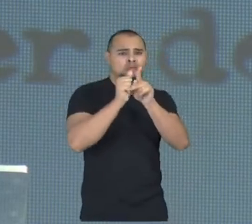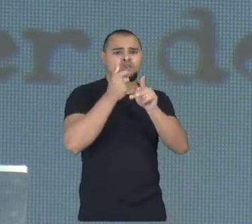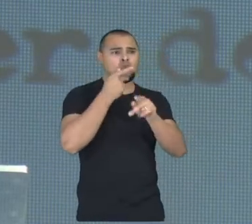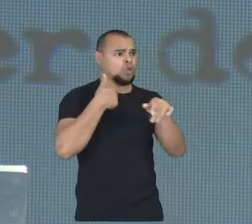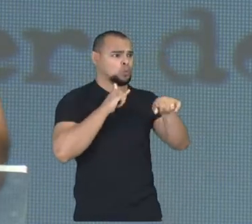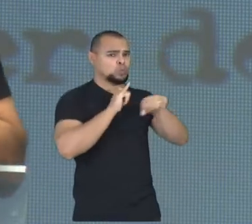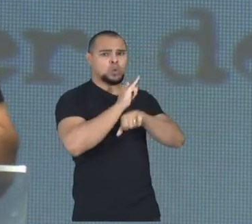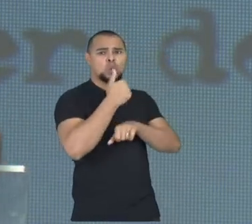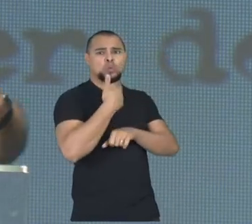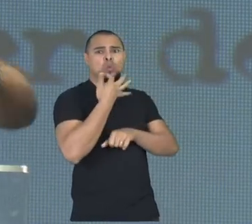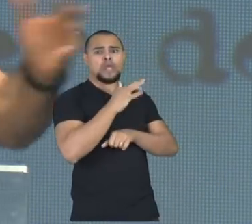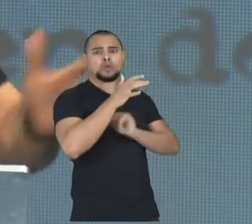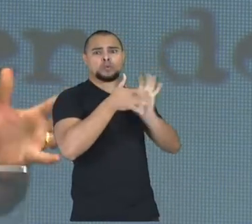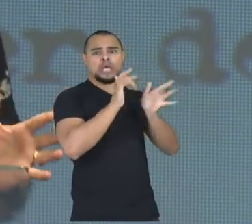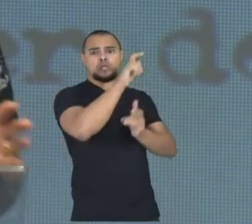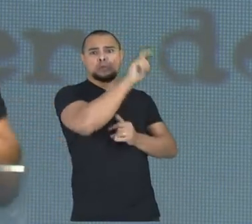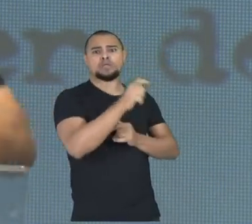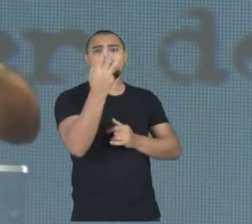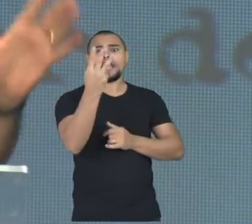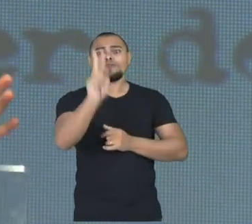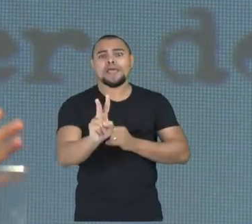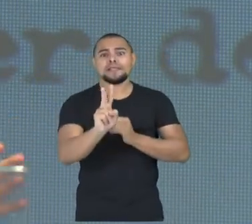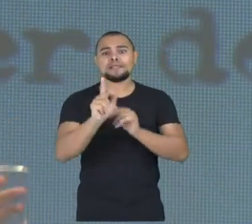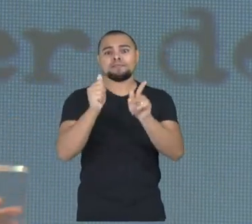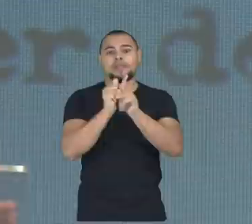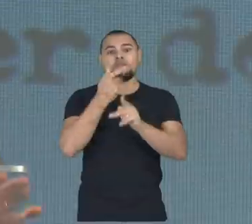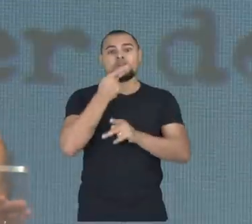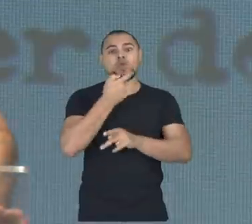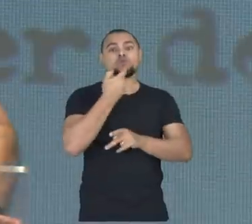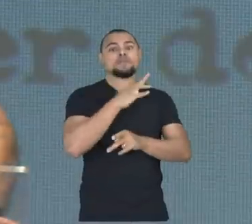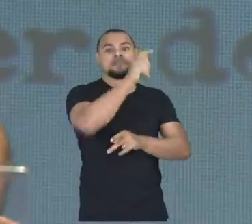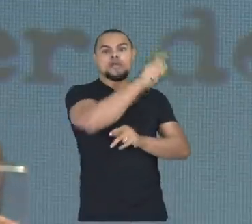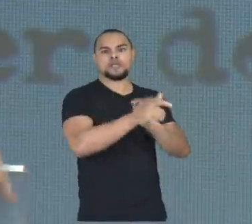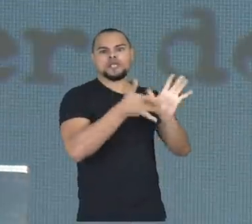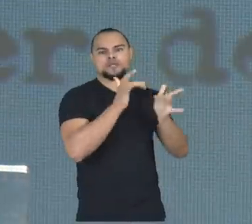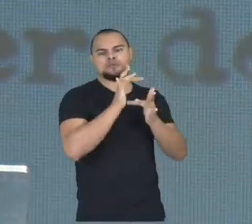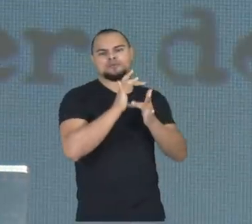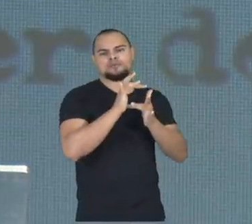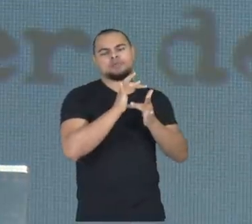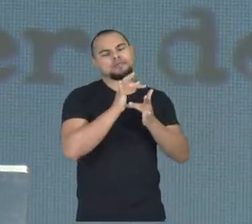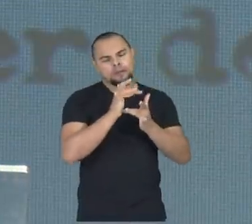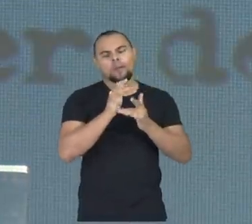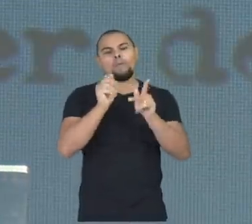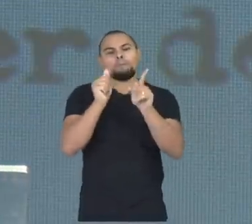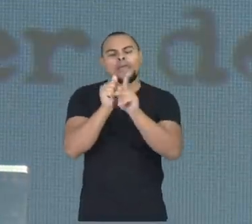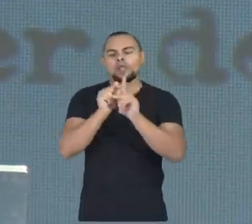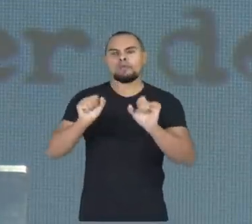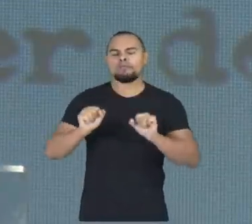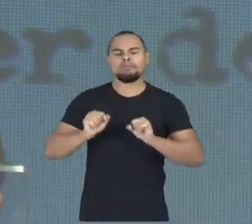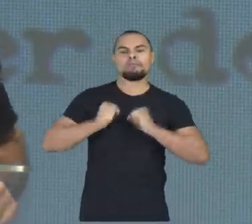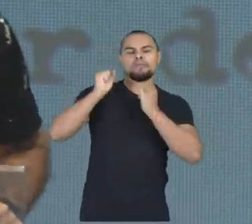Jesus 3 vezes, então ele era intempestivo para o bem e para o mal, e aqui ele foi para o bem,